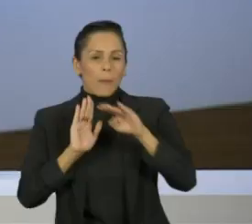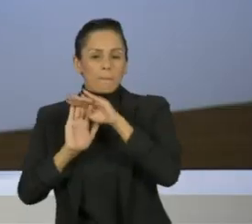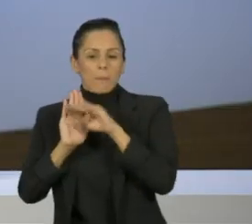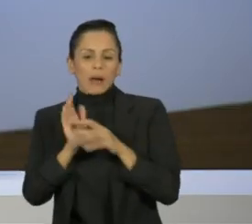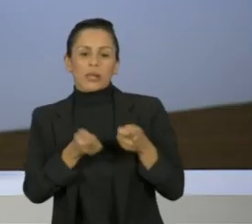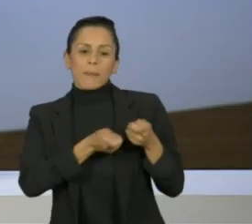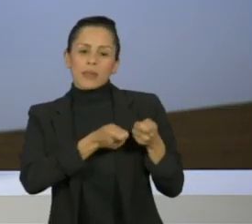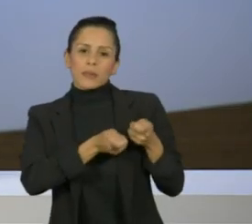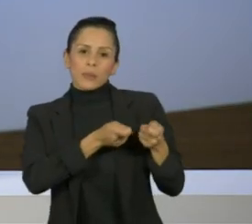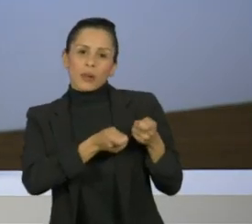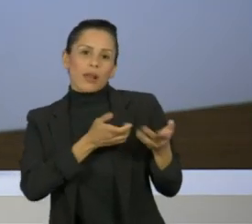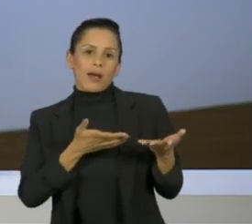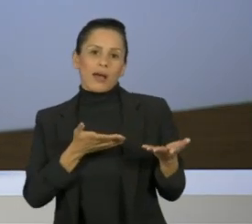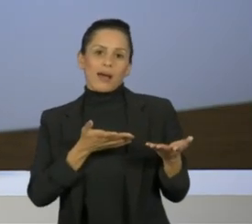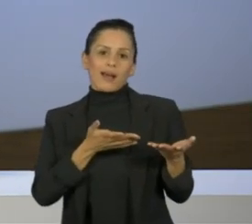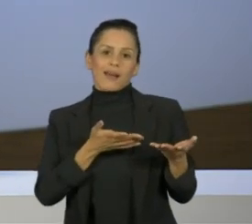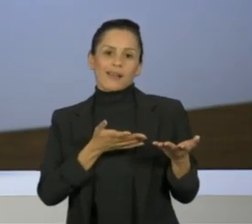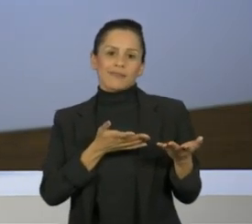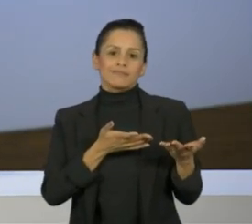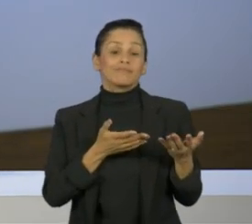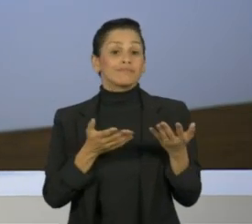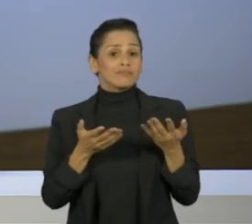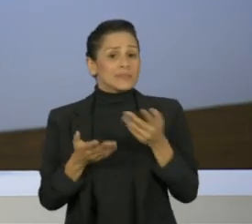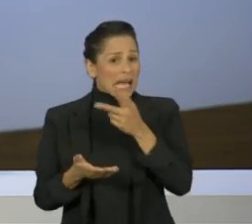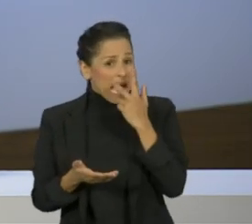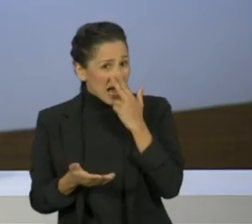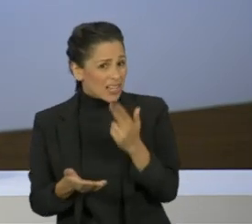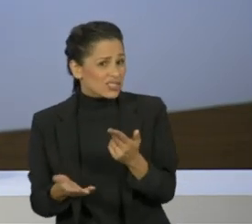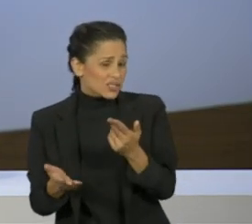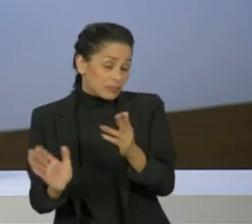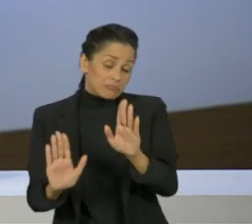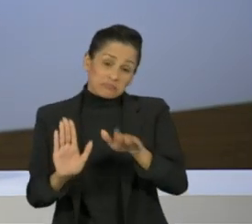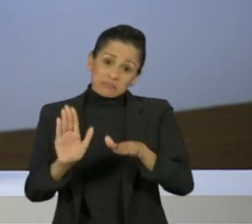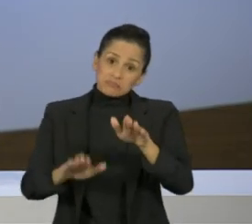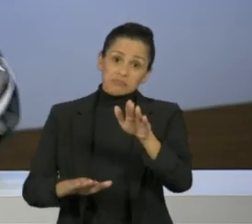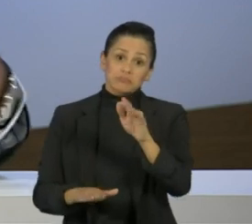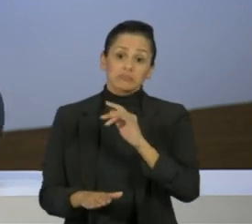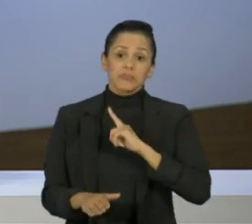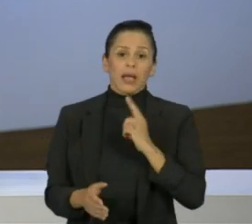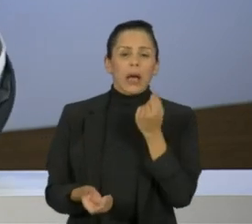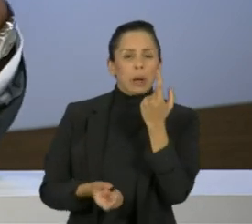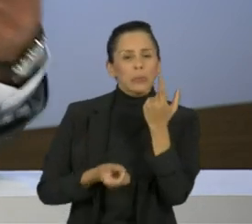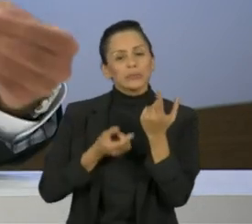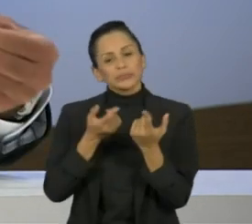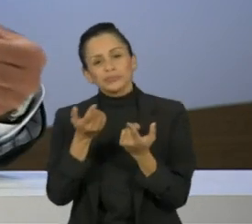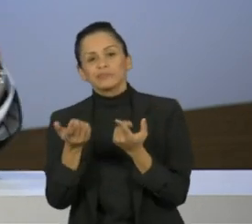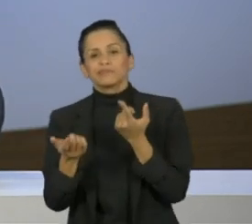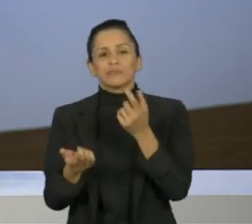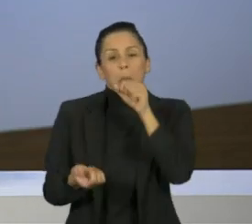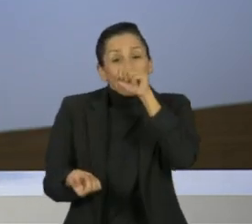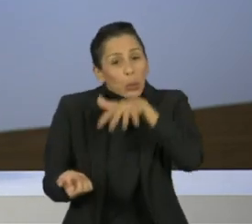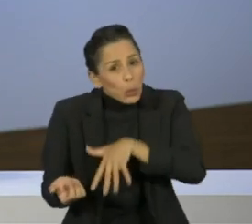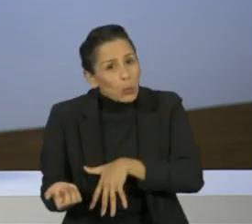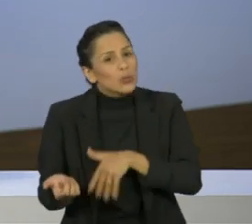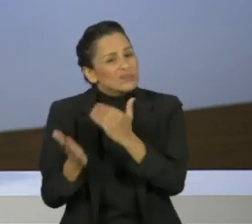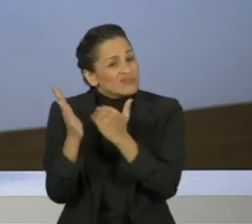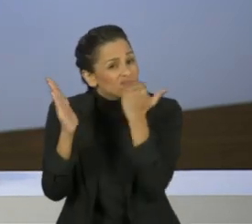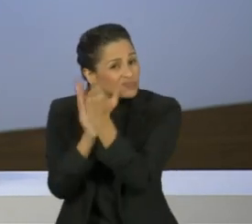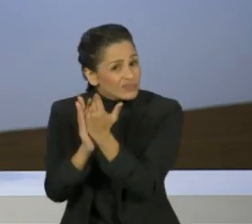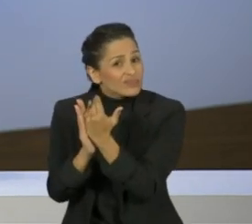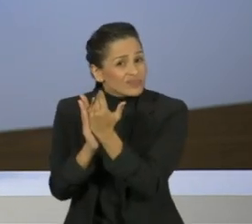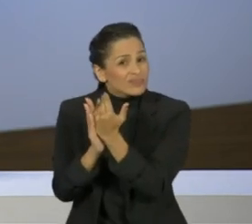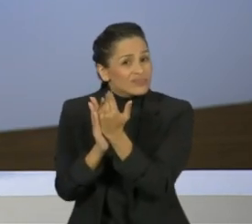momento de uma demanda da sociedade se eu não acha que é existem então o erro sou alguns abusos que